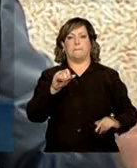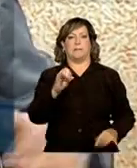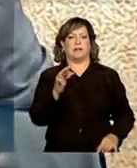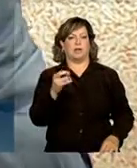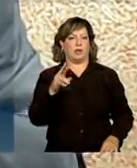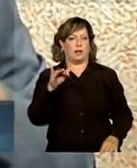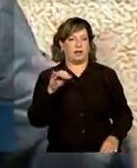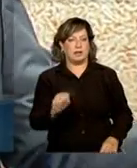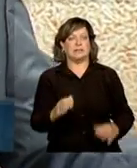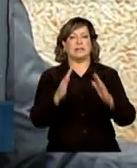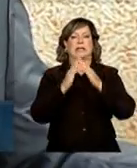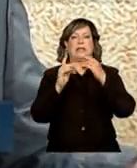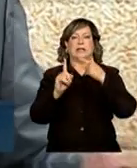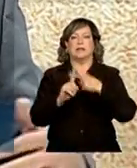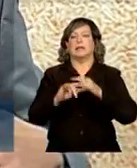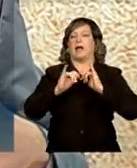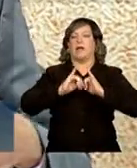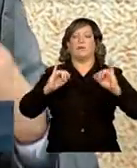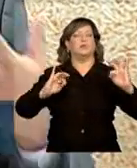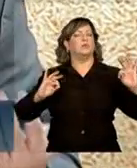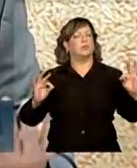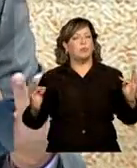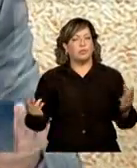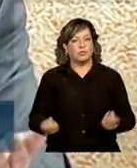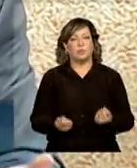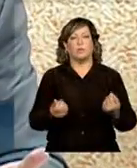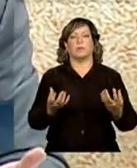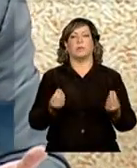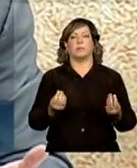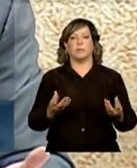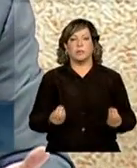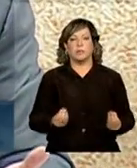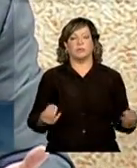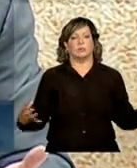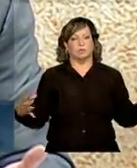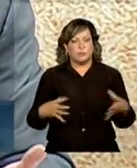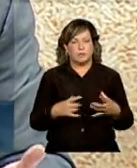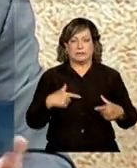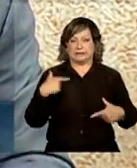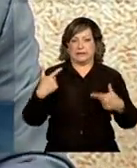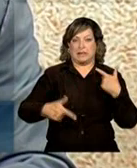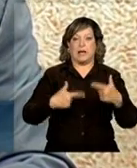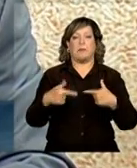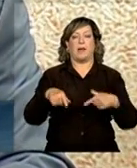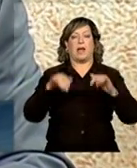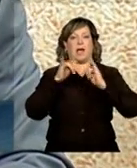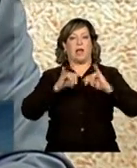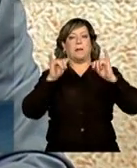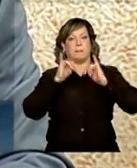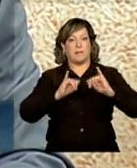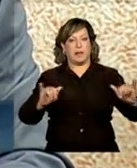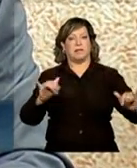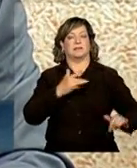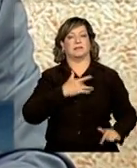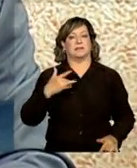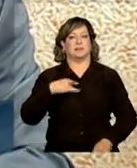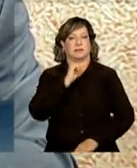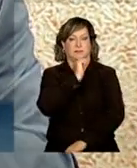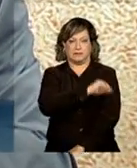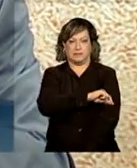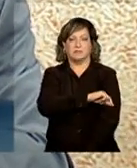sempre nos ajudaram igrejas que sempre nos ajudaram todos estão muito imbuídos e mobilizados para essa campanha de